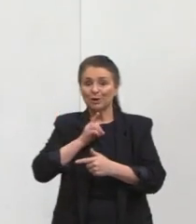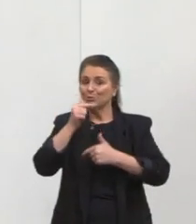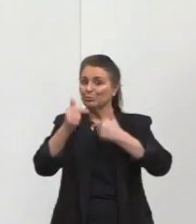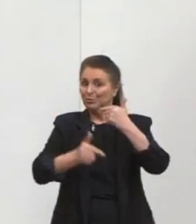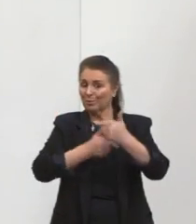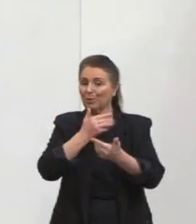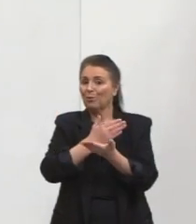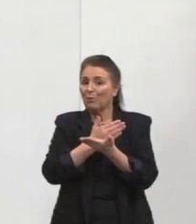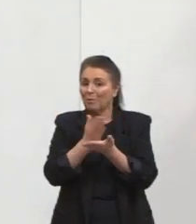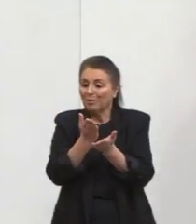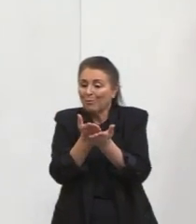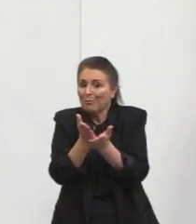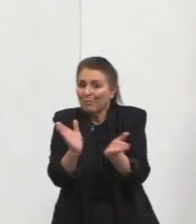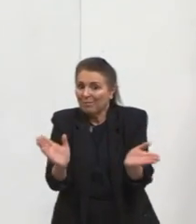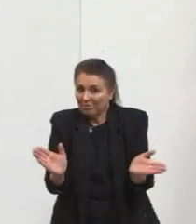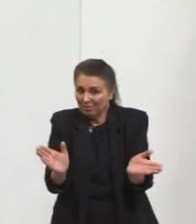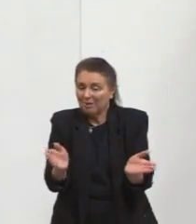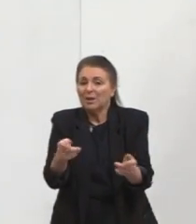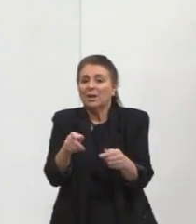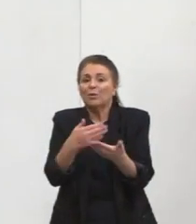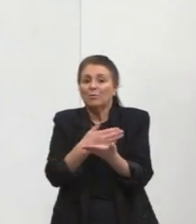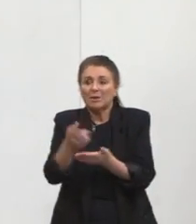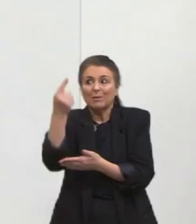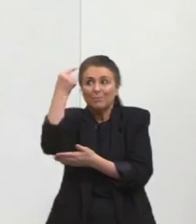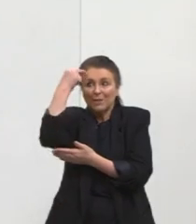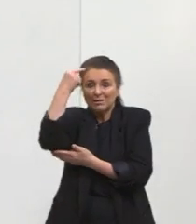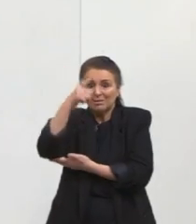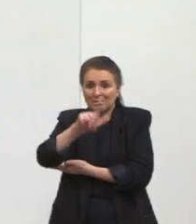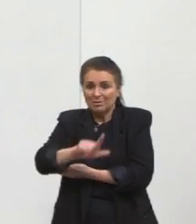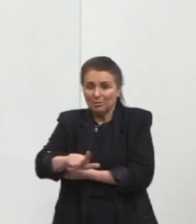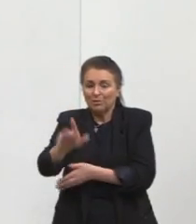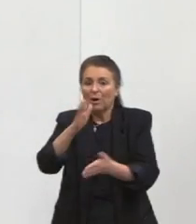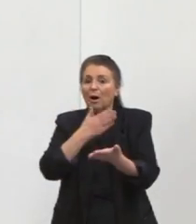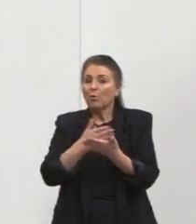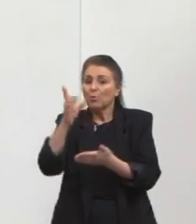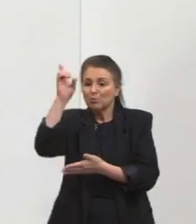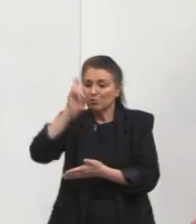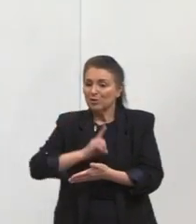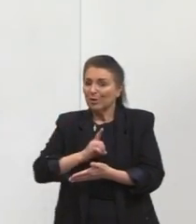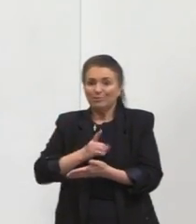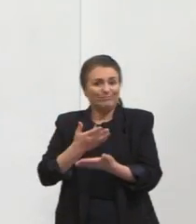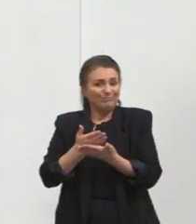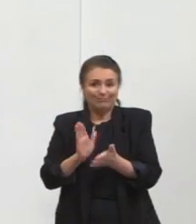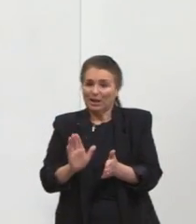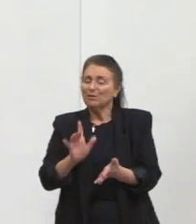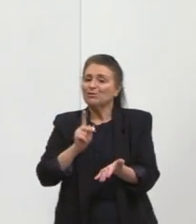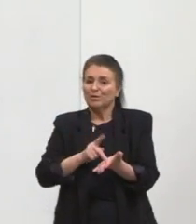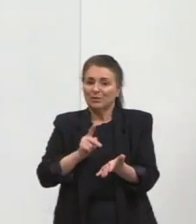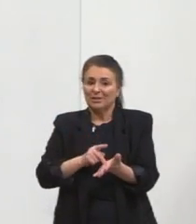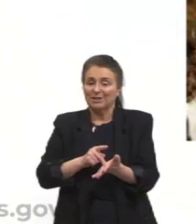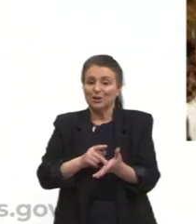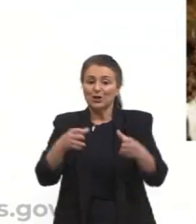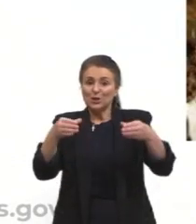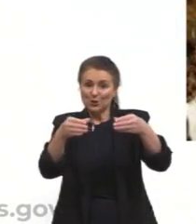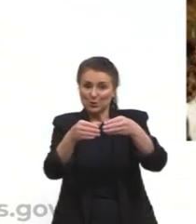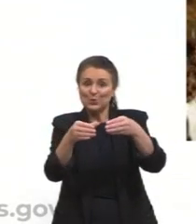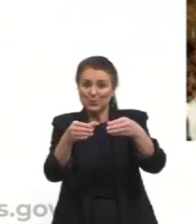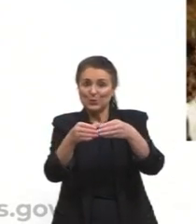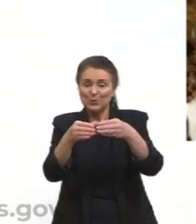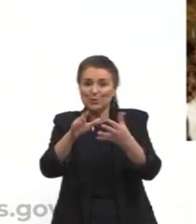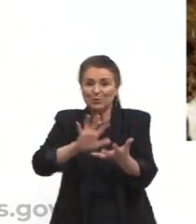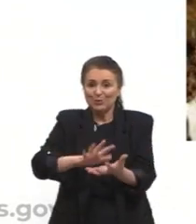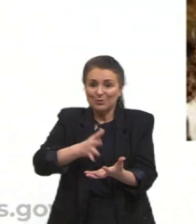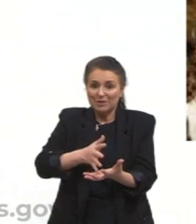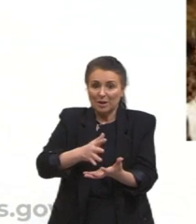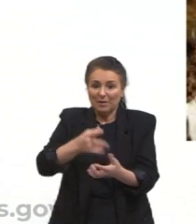começam ali a ser repensados né e alguns direitos inclusive cai por terra e a escola de samba desfila na rua